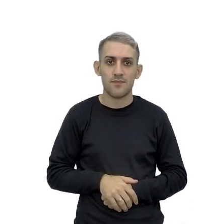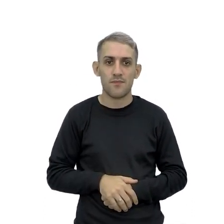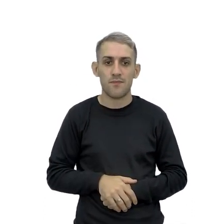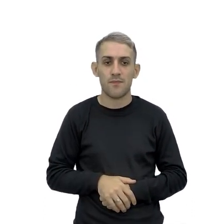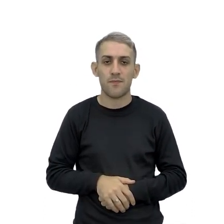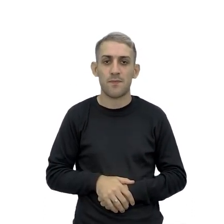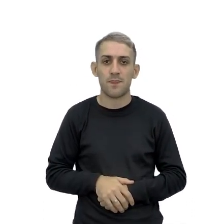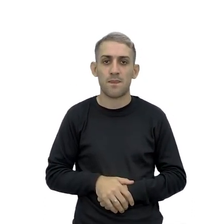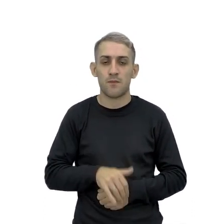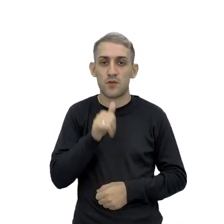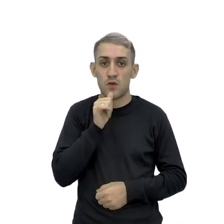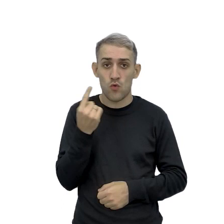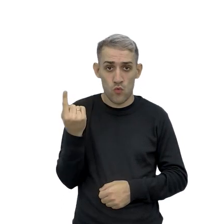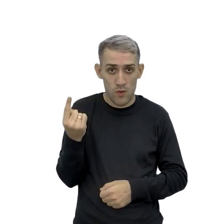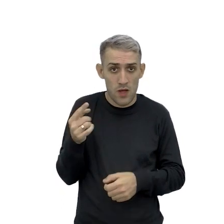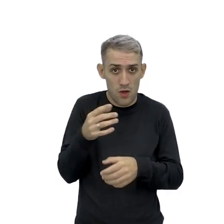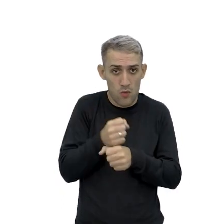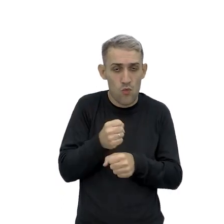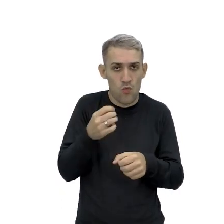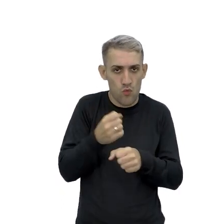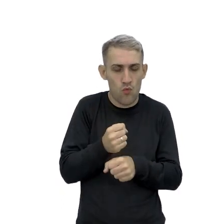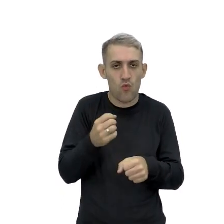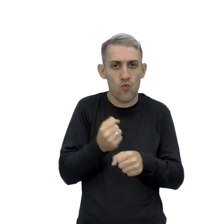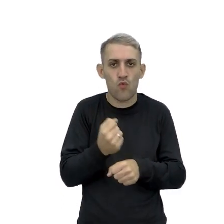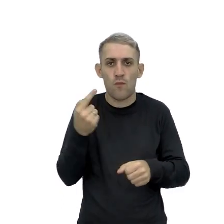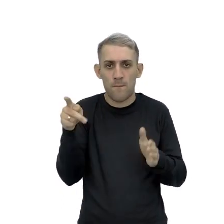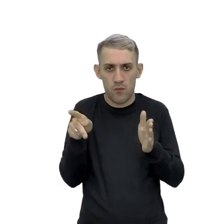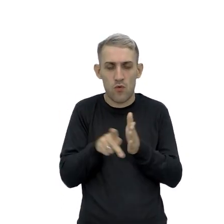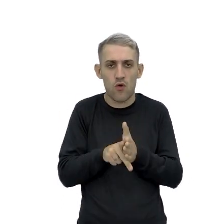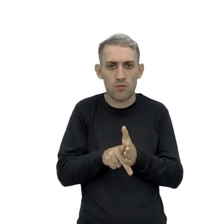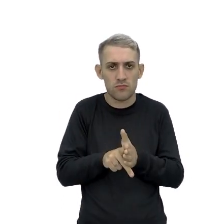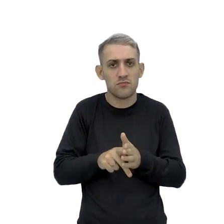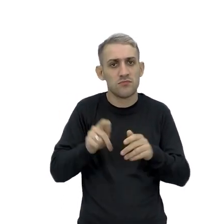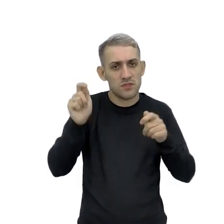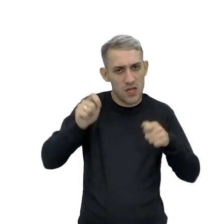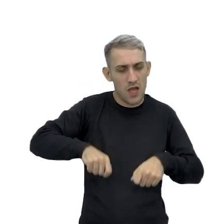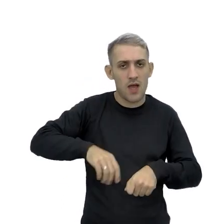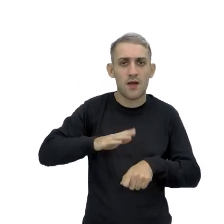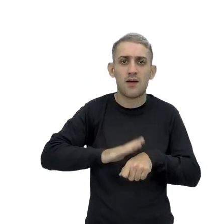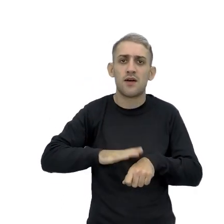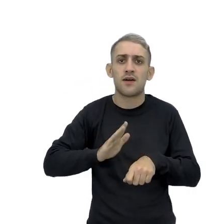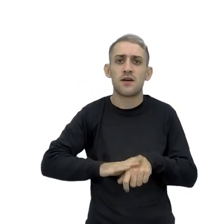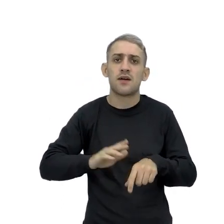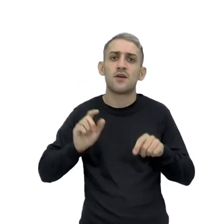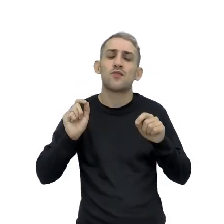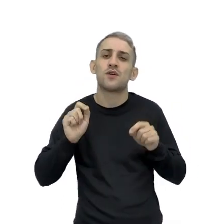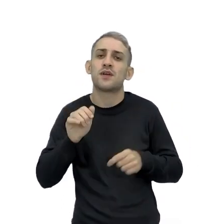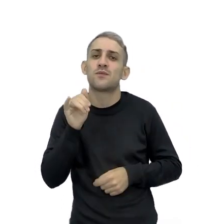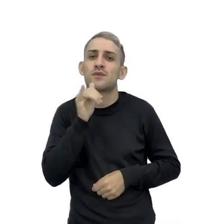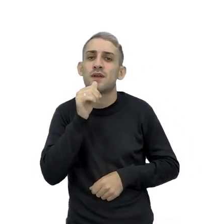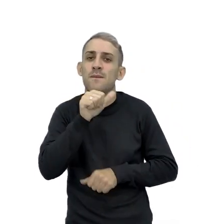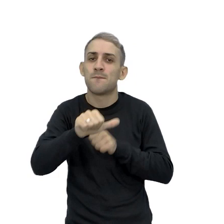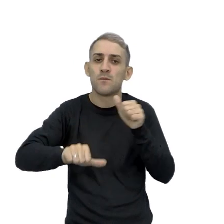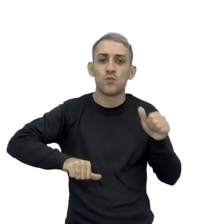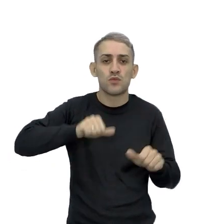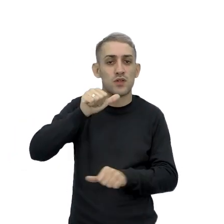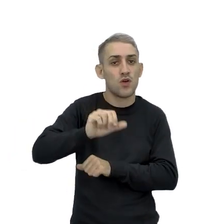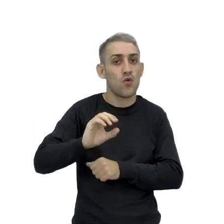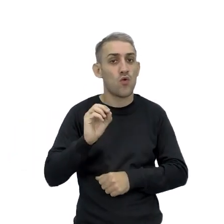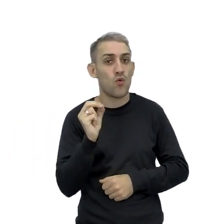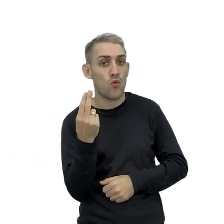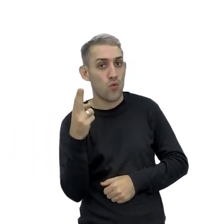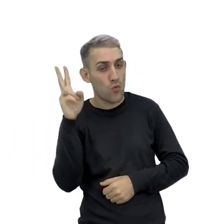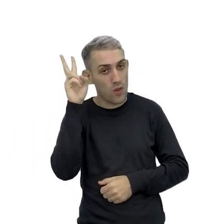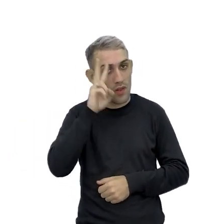conta, né, uma operação, ela pode ser realizada desfazendo ou retrocedendo